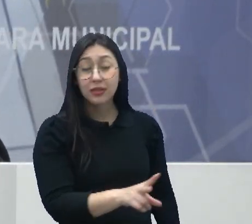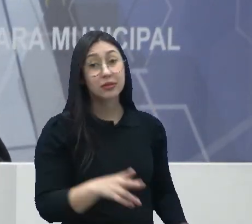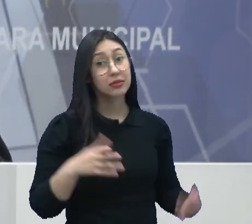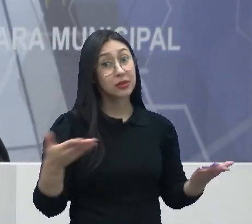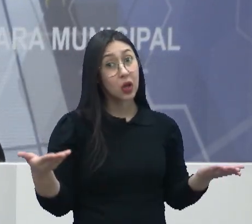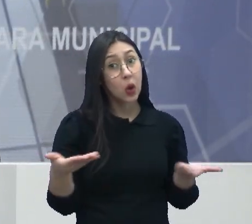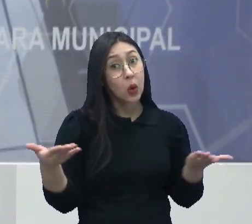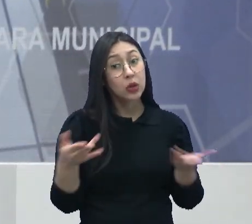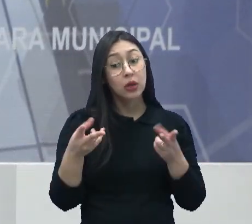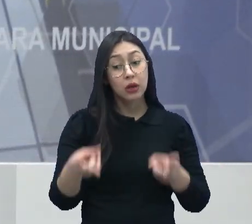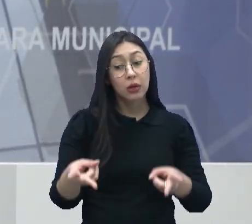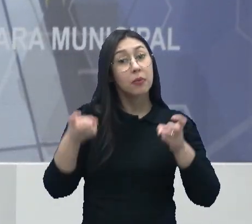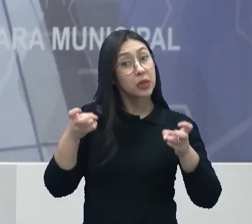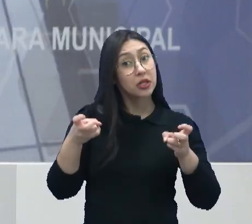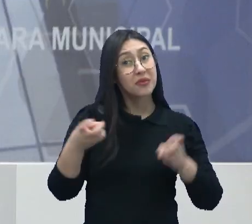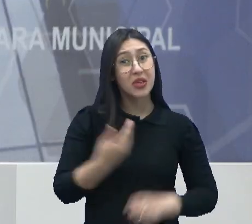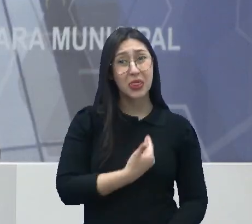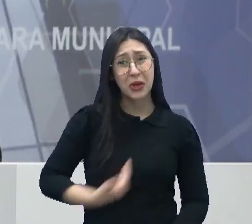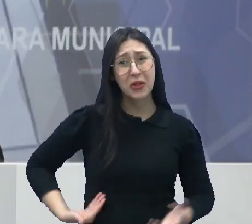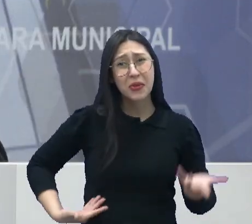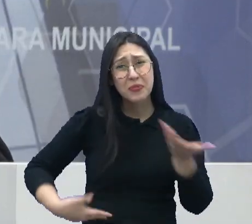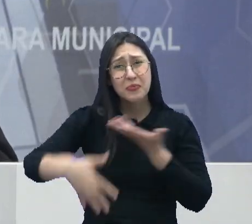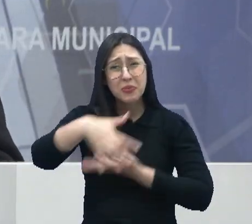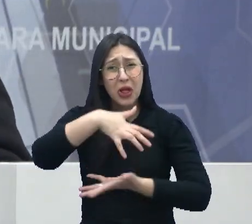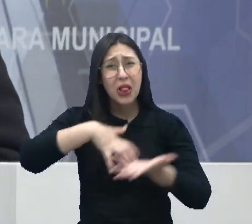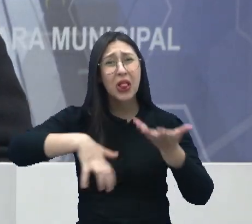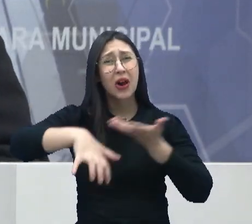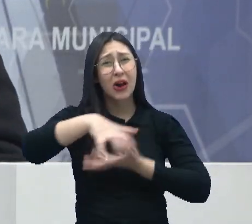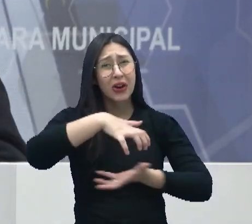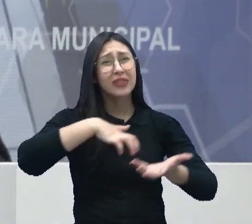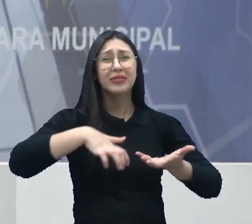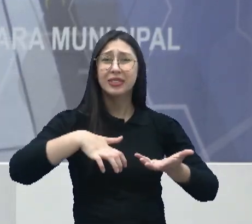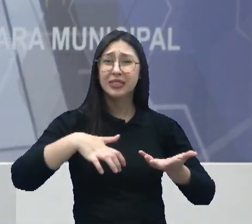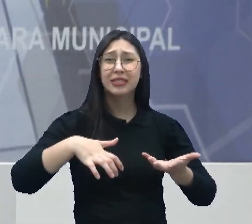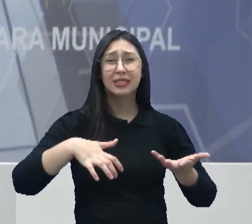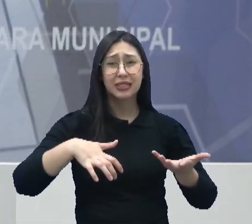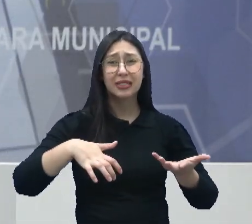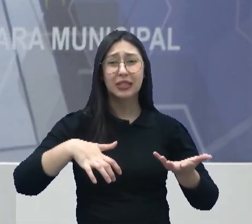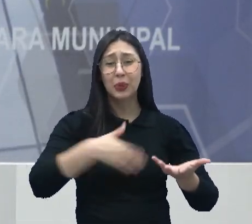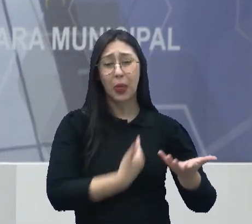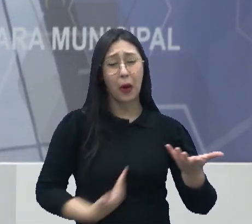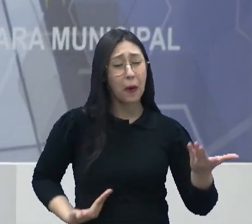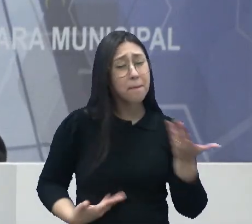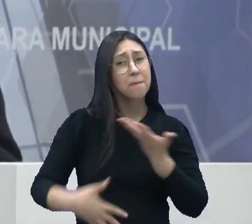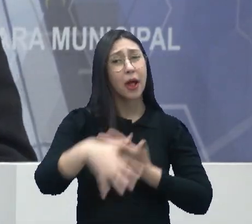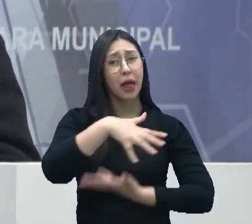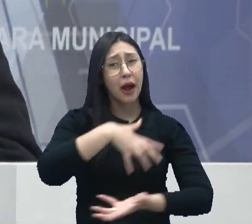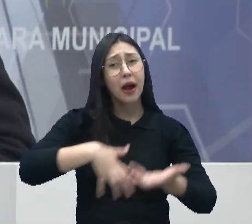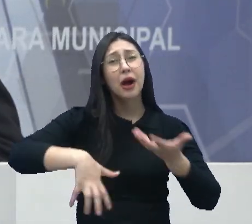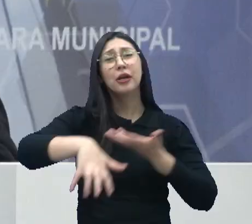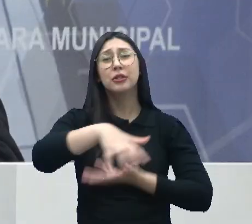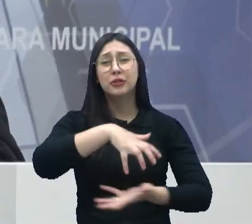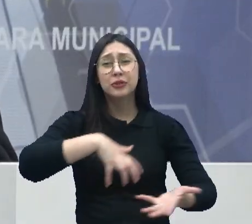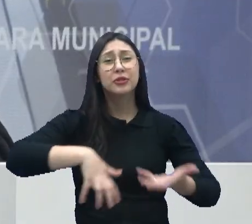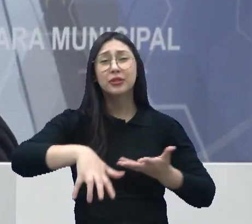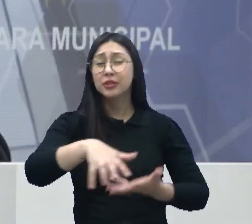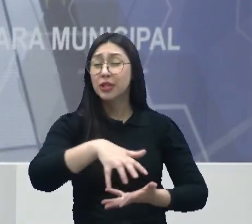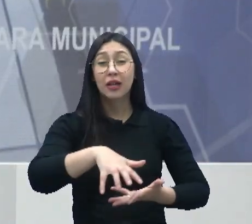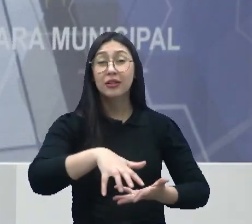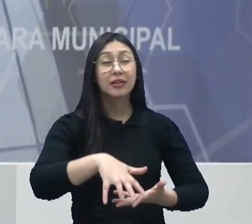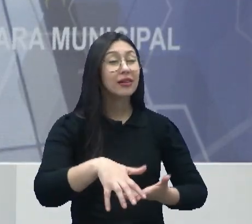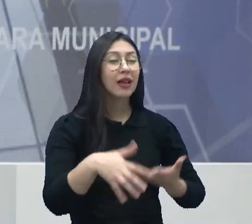é um governo, ou melhor, um desgoverno, eu tenho dificuldade em chamar de governo, mas um desgoverno no nosso país que está se vendendo para a